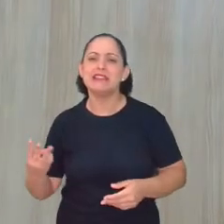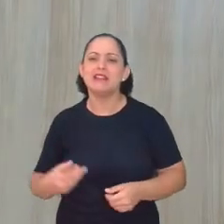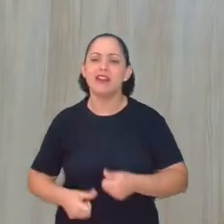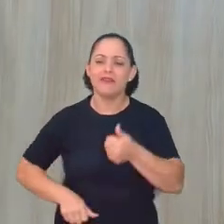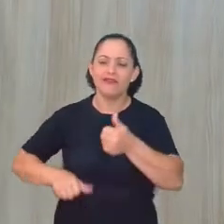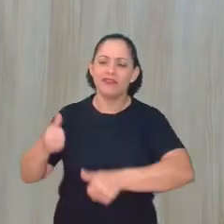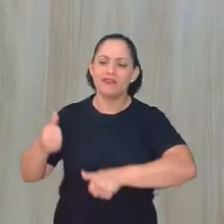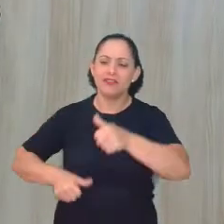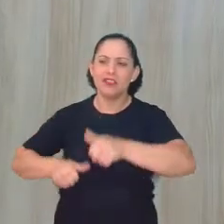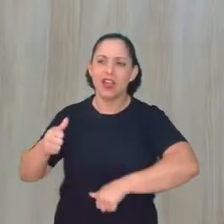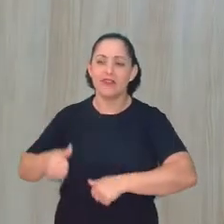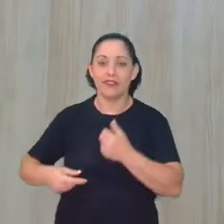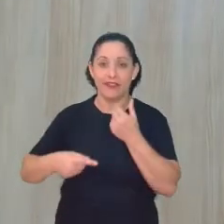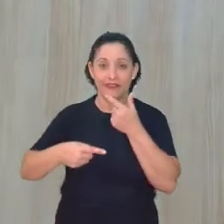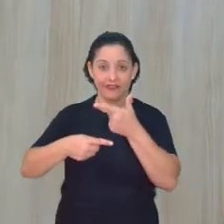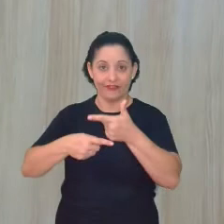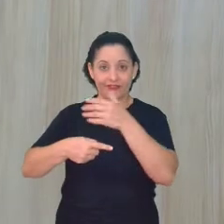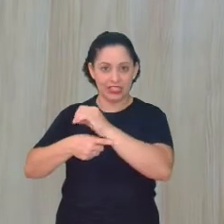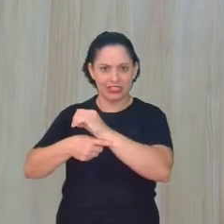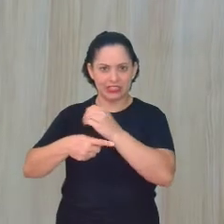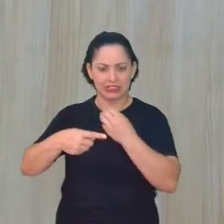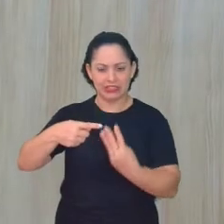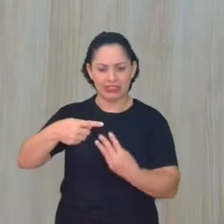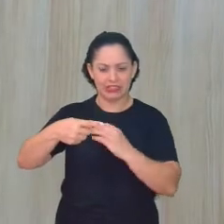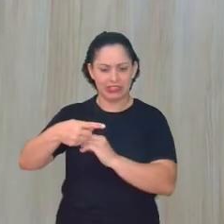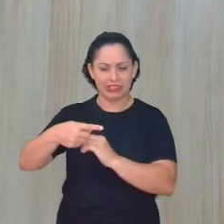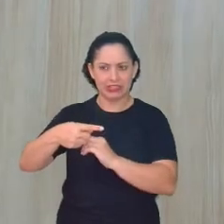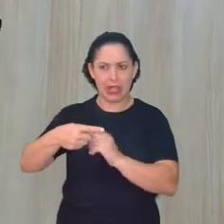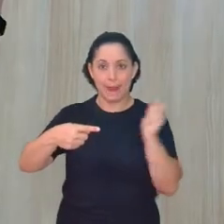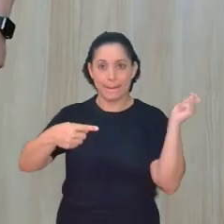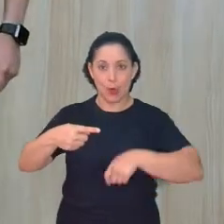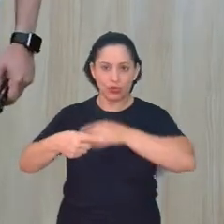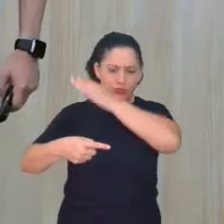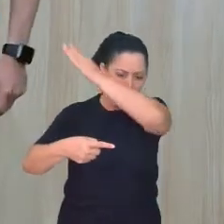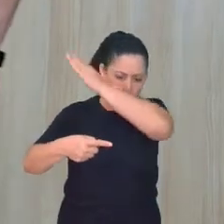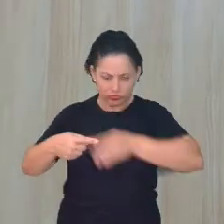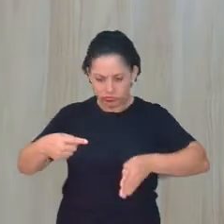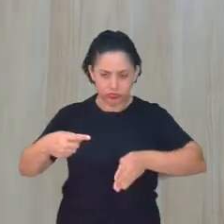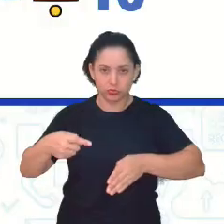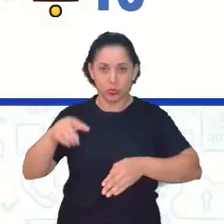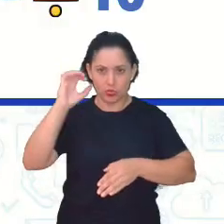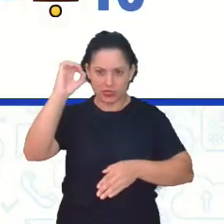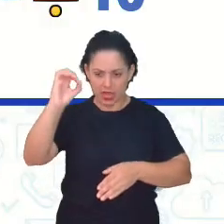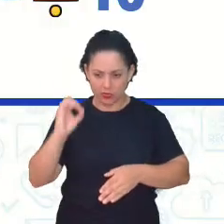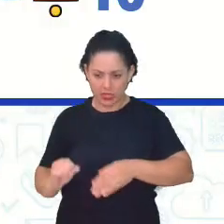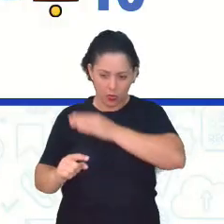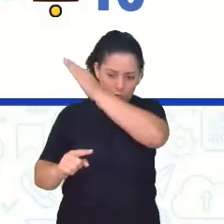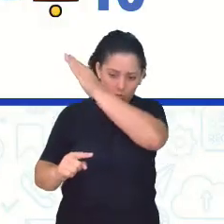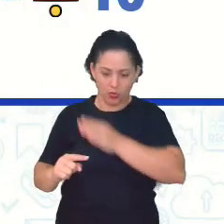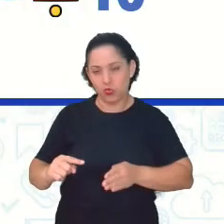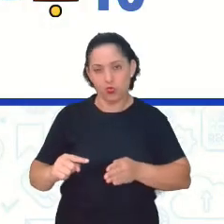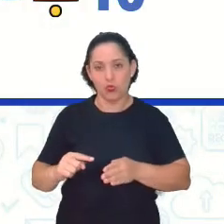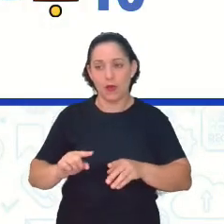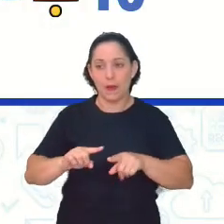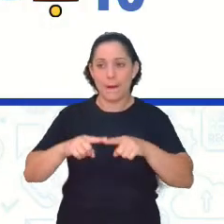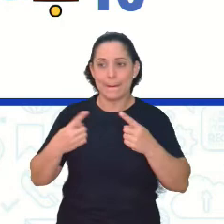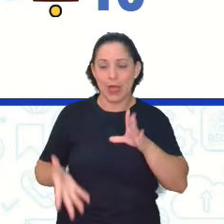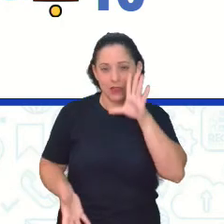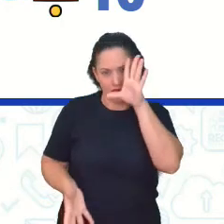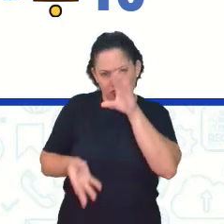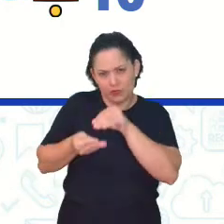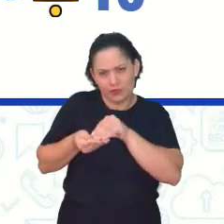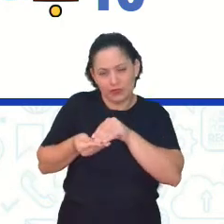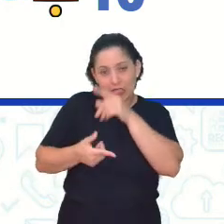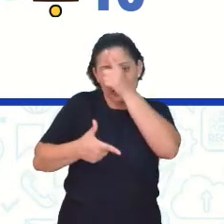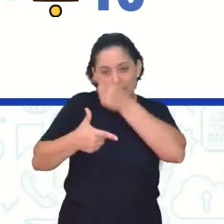Ó, 20 está para 30, eu posso somente cortar aqui, galera, tube aqui nos zeros, tá? Mas simplificando por 10, né, que é a mesma